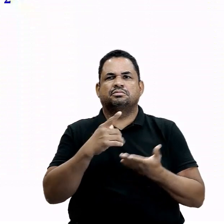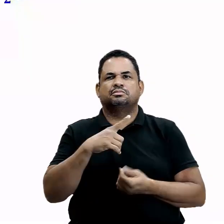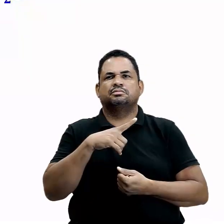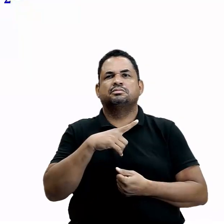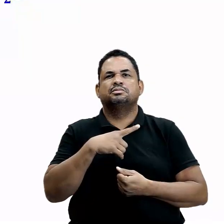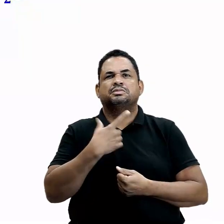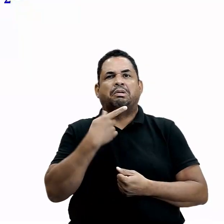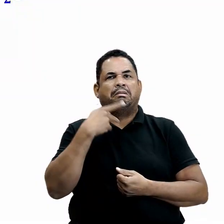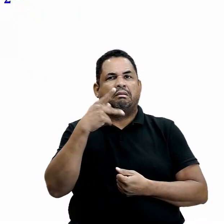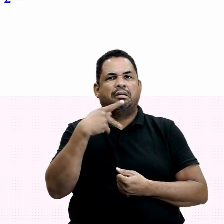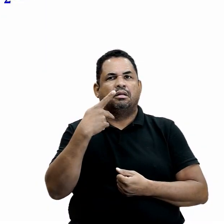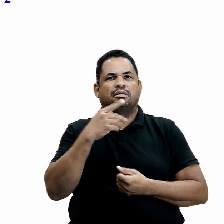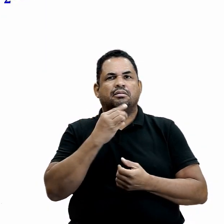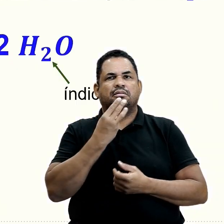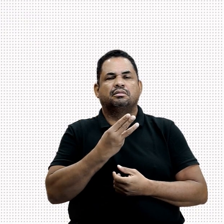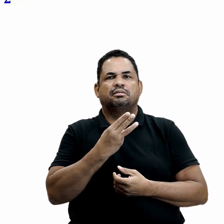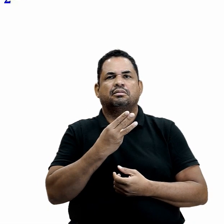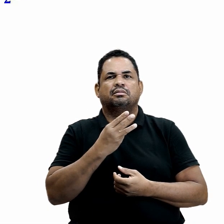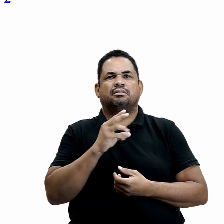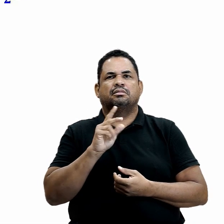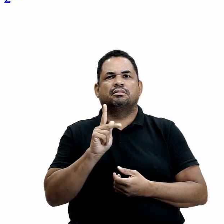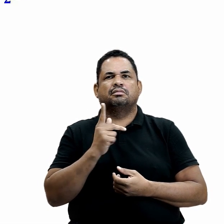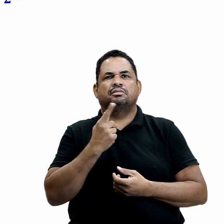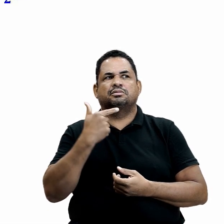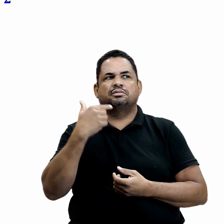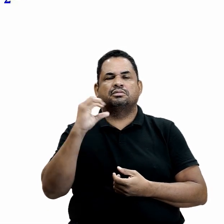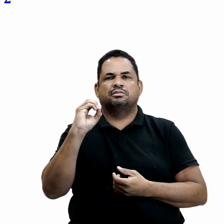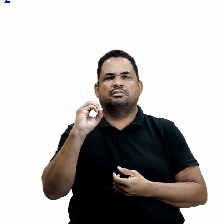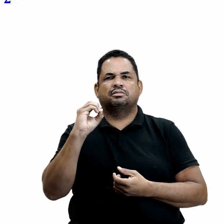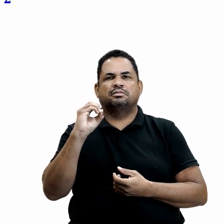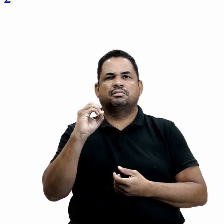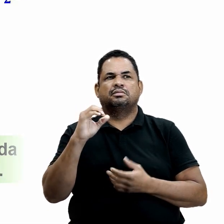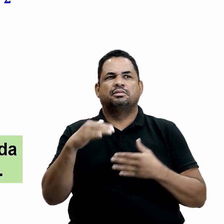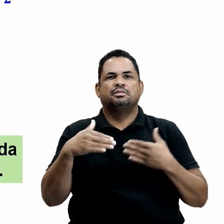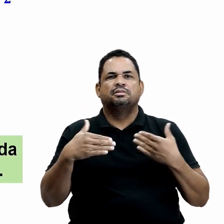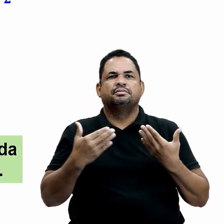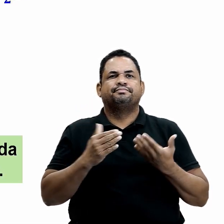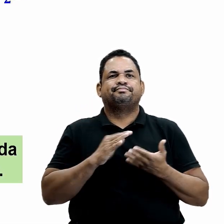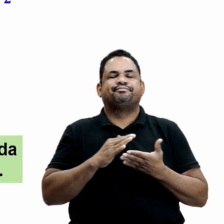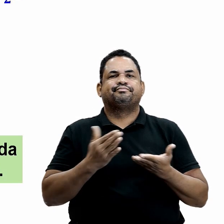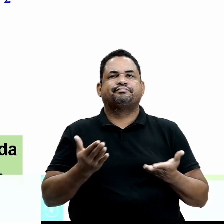refiro a 3 H2O. Já